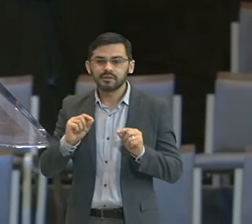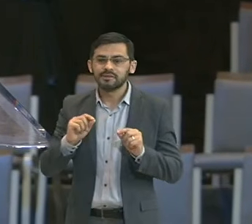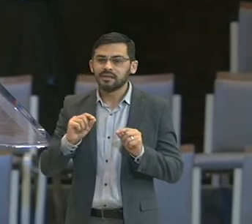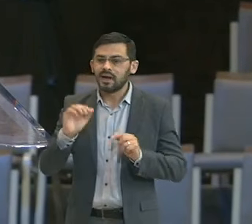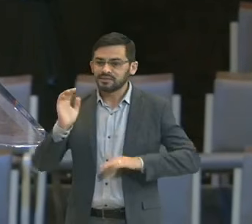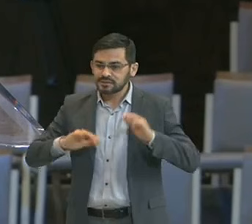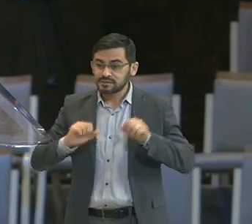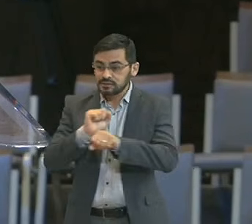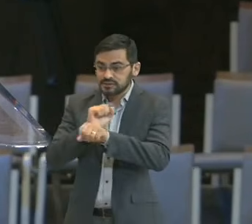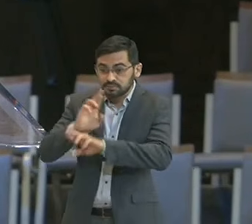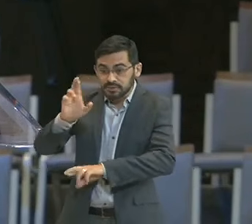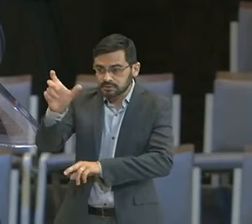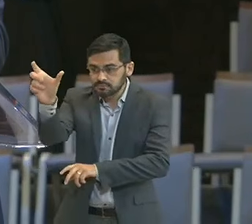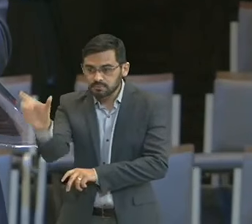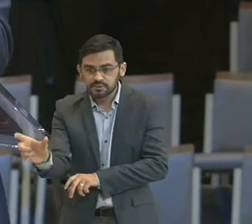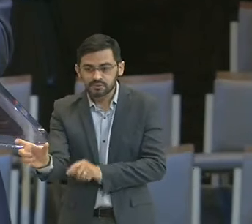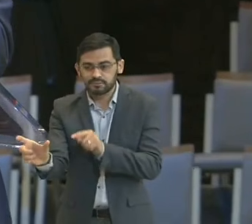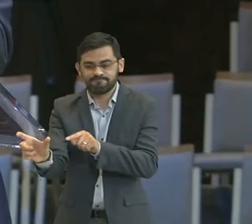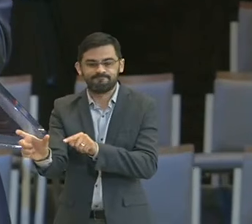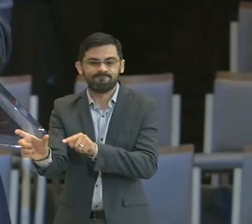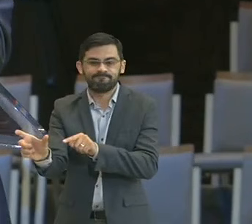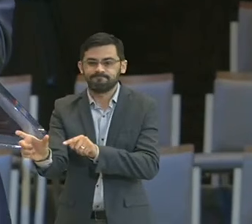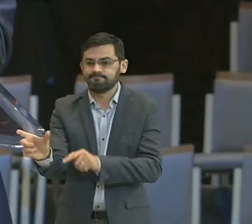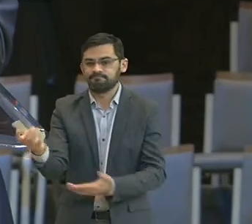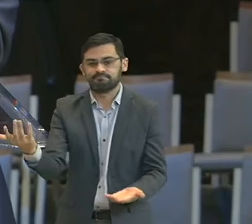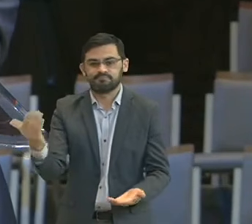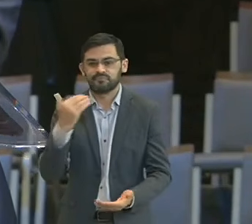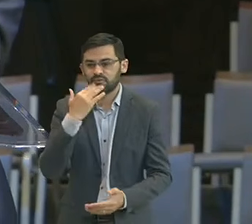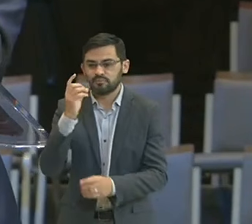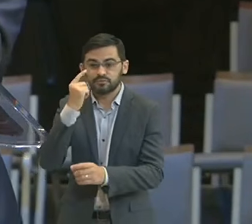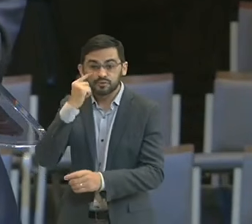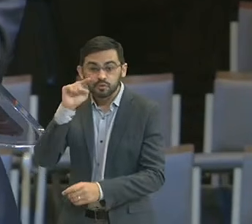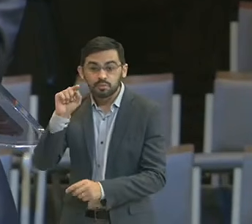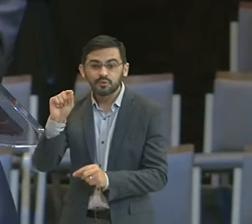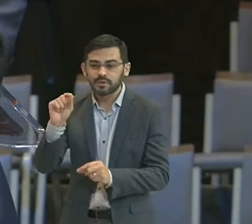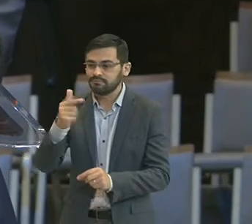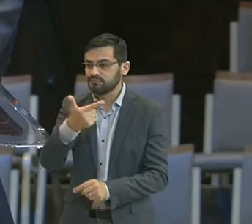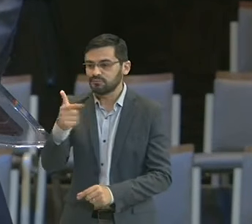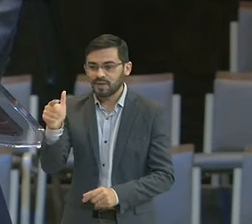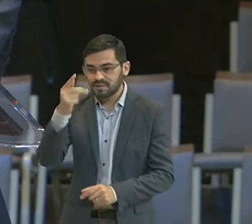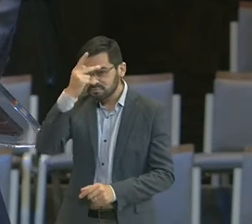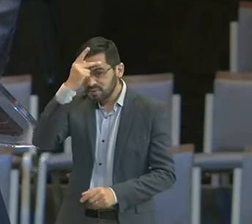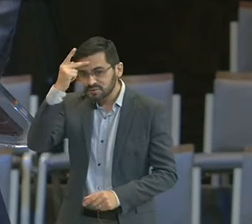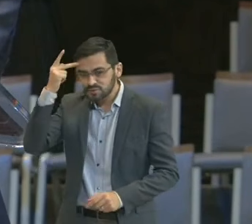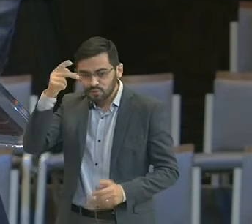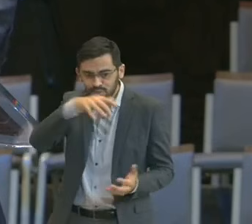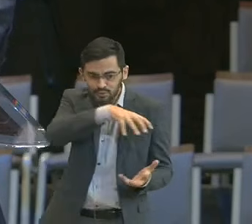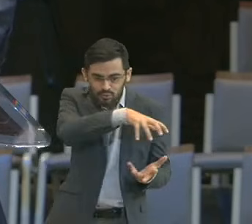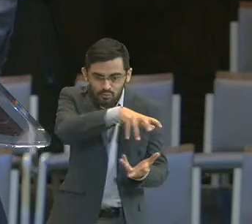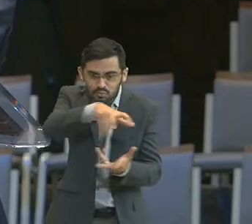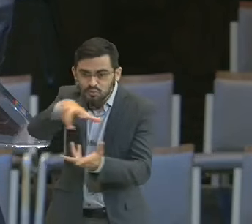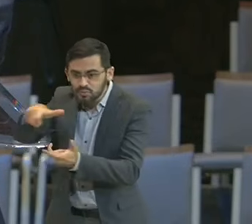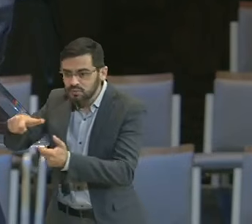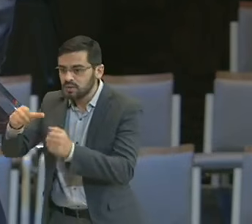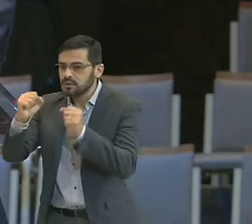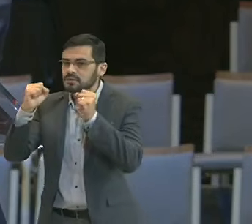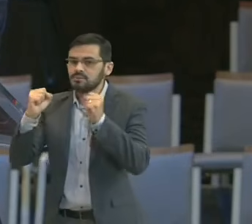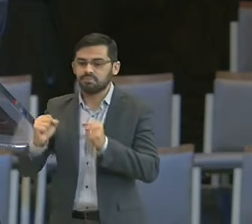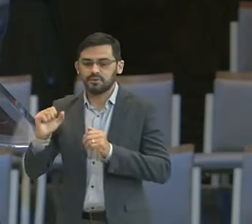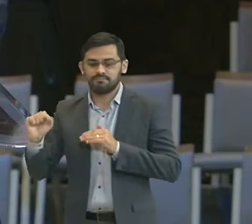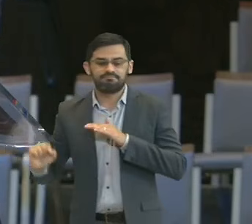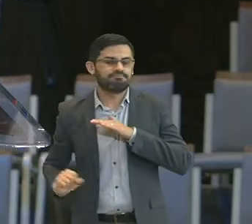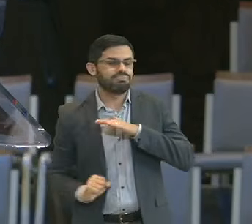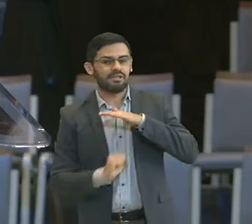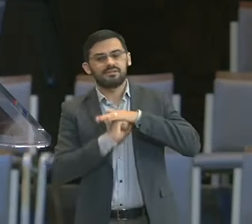nossas esperanças numa pessoa, nós vamos descobrir que não existe pessoa na face da terra capaz de